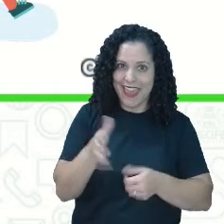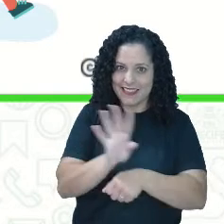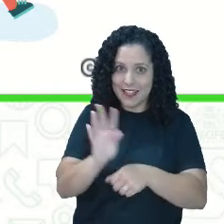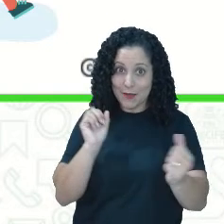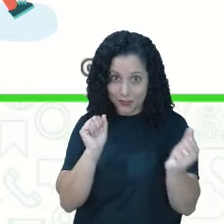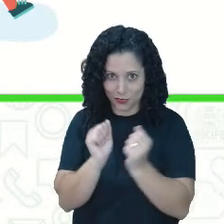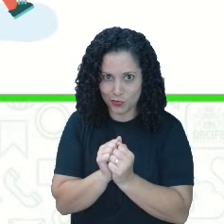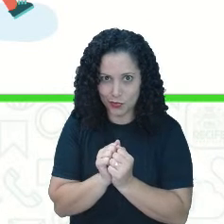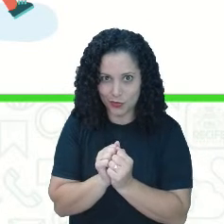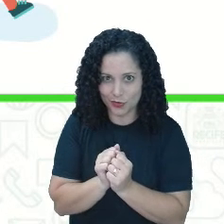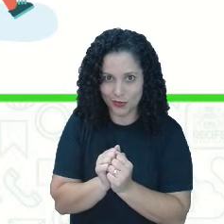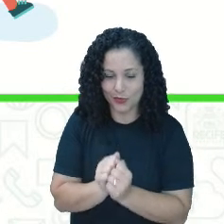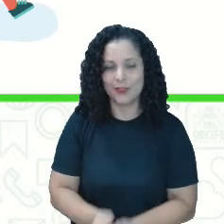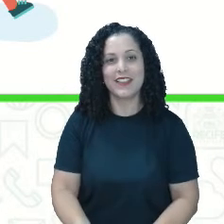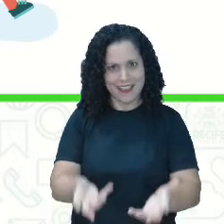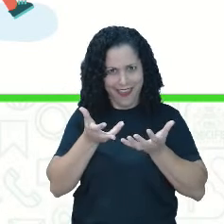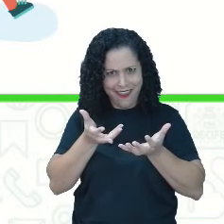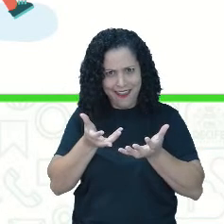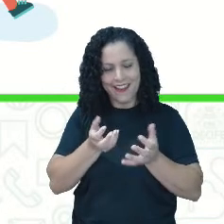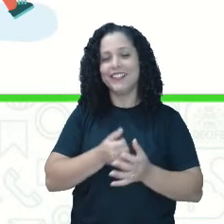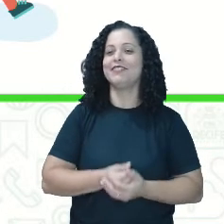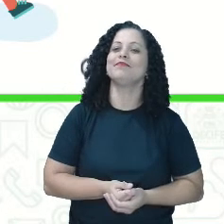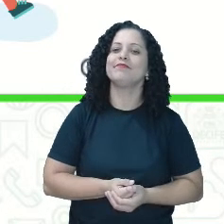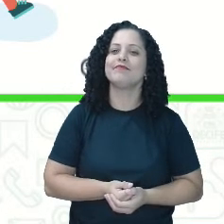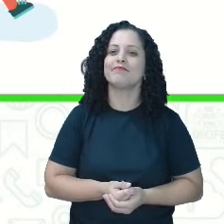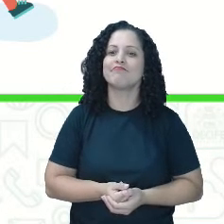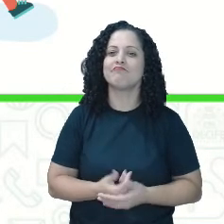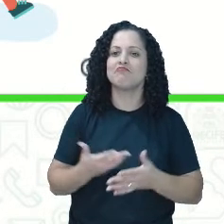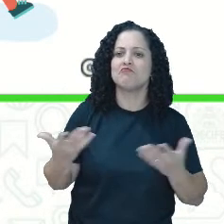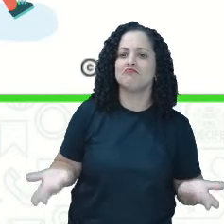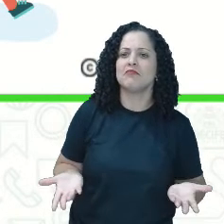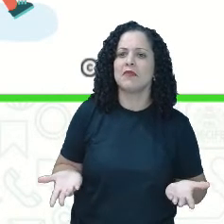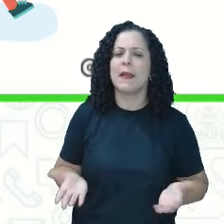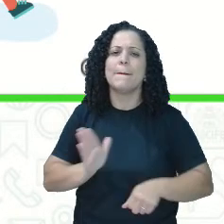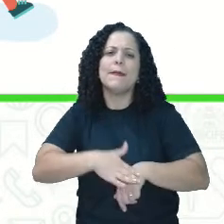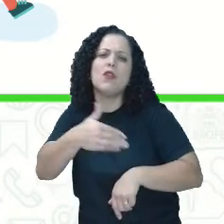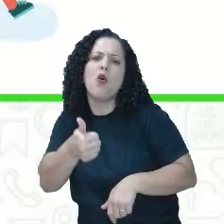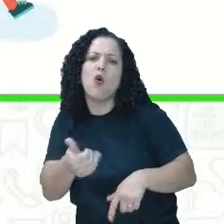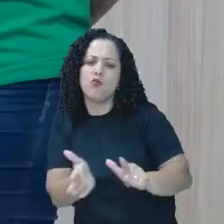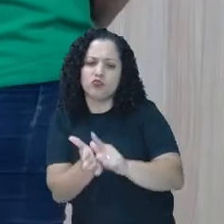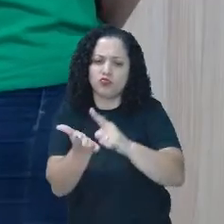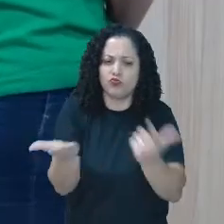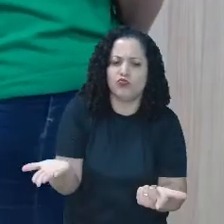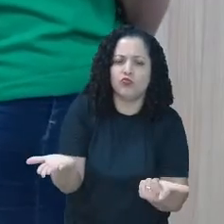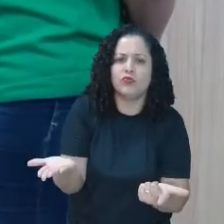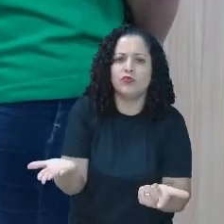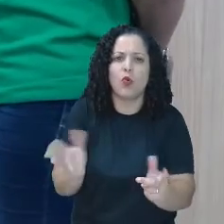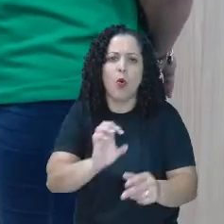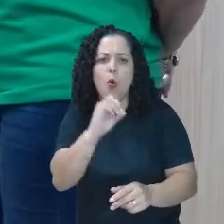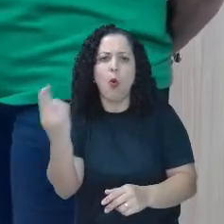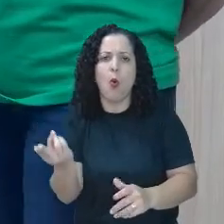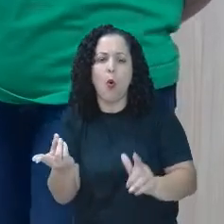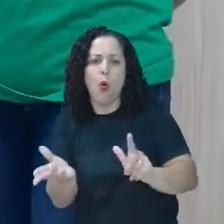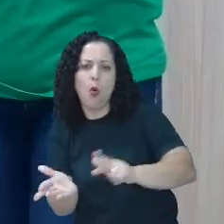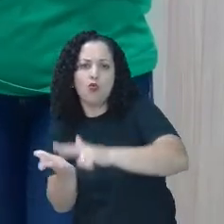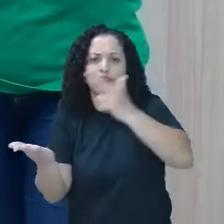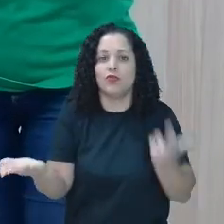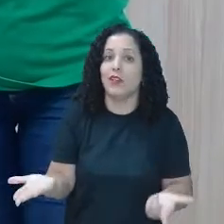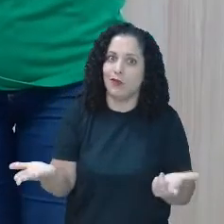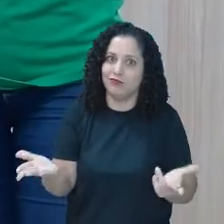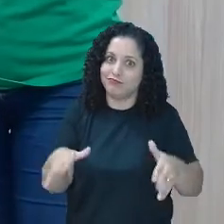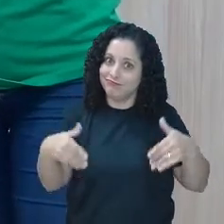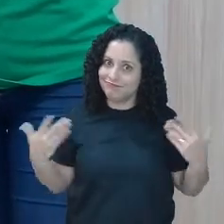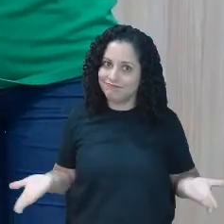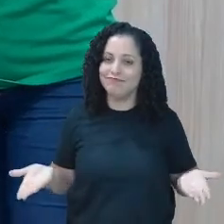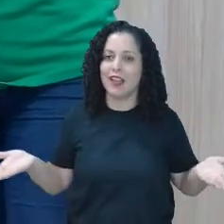comigo? Será que eles preferem jornais ou revistas? E como atividade,